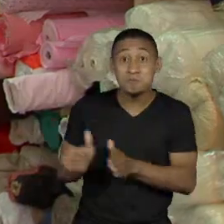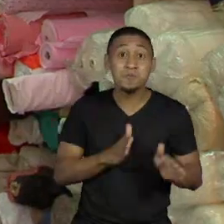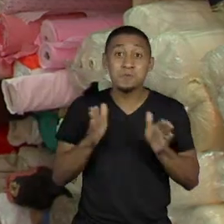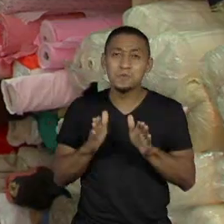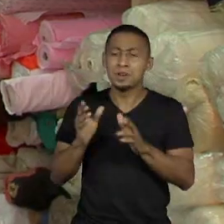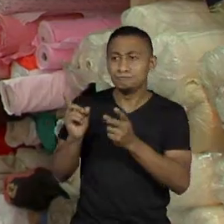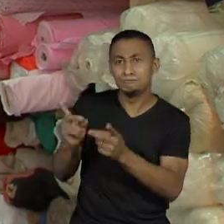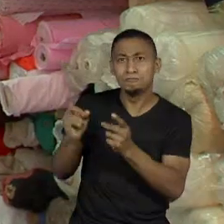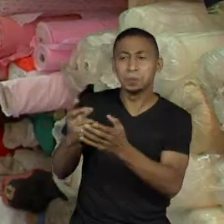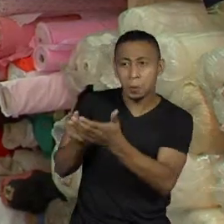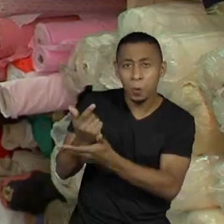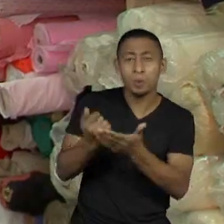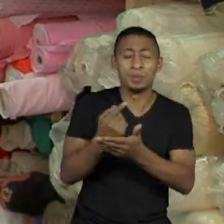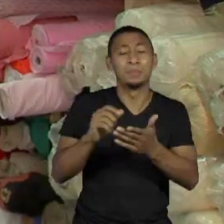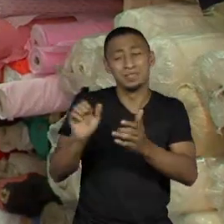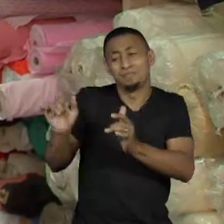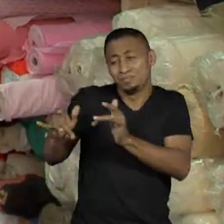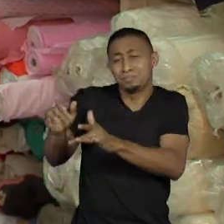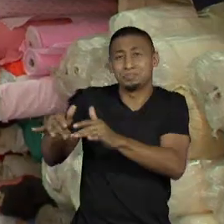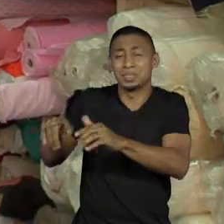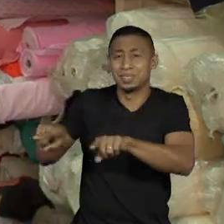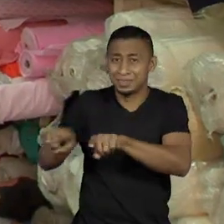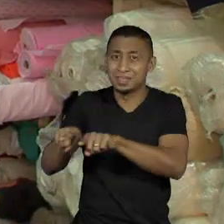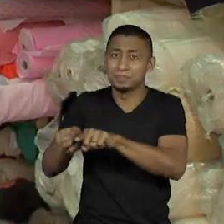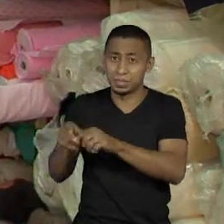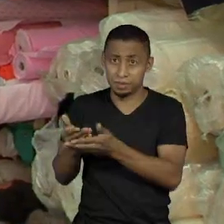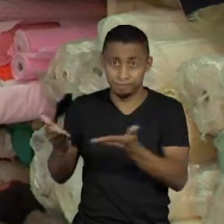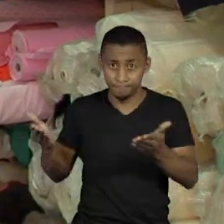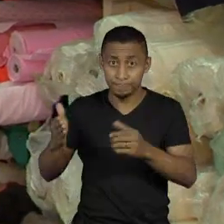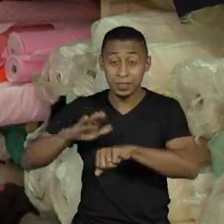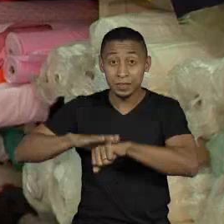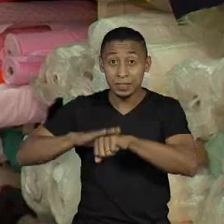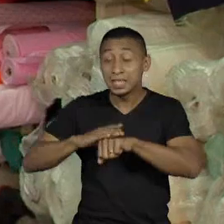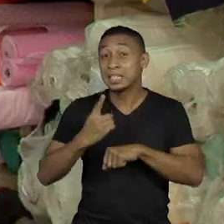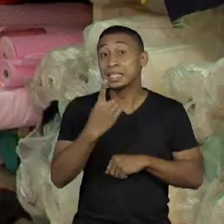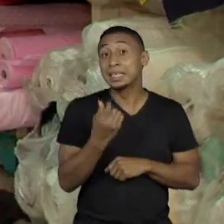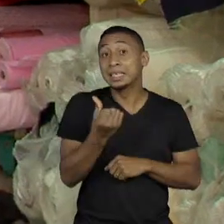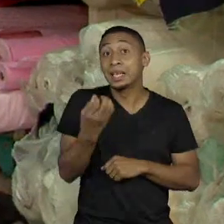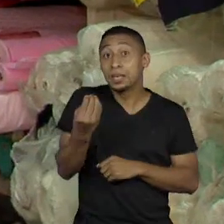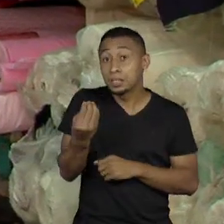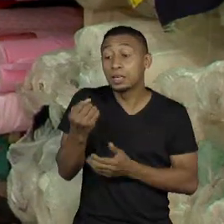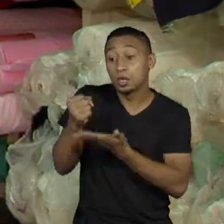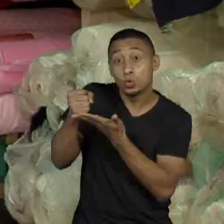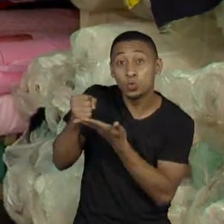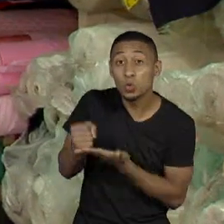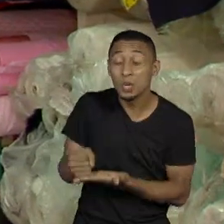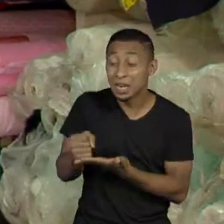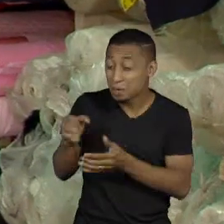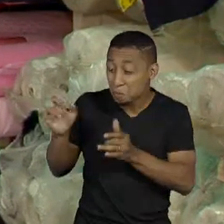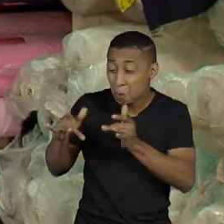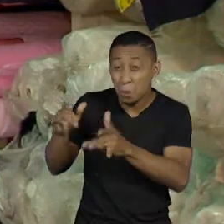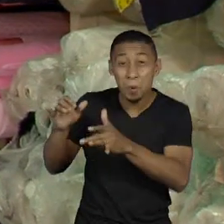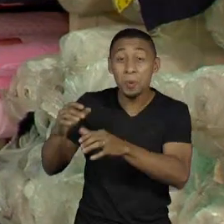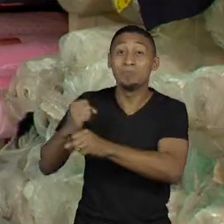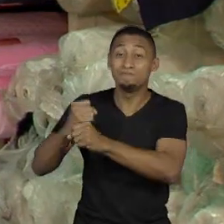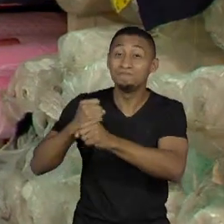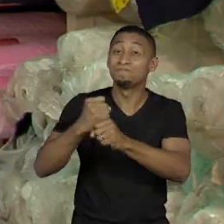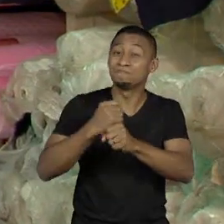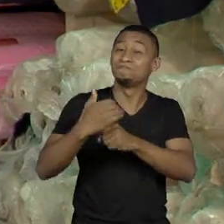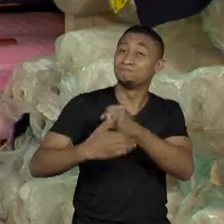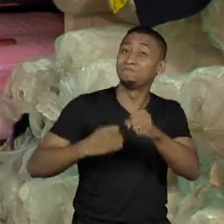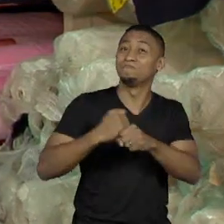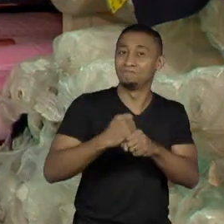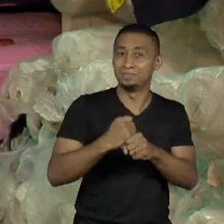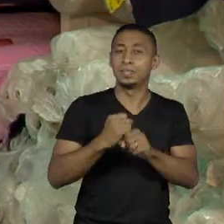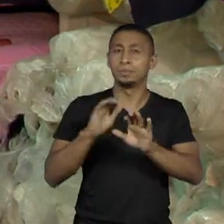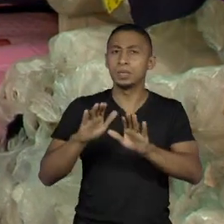consumo é o desperdício. São geradas 160 mil toneladas de resíduos todo ano. Mas parte